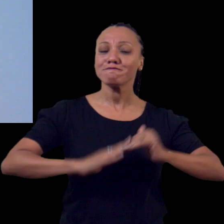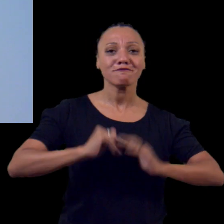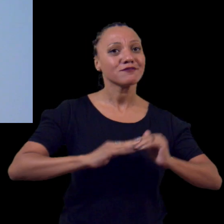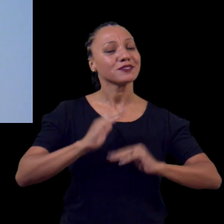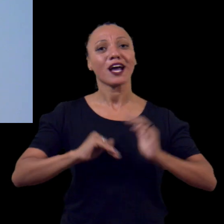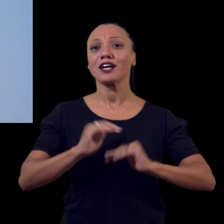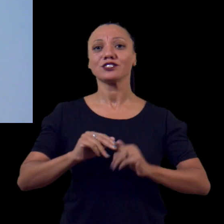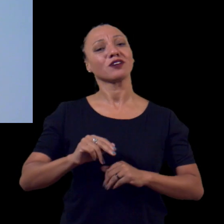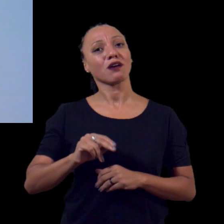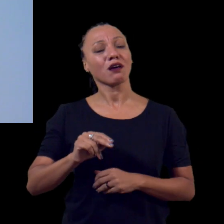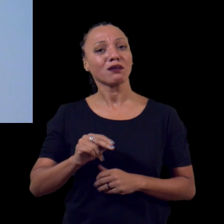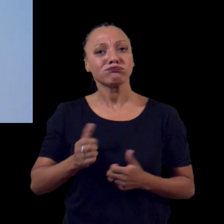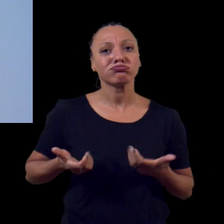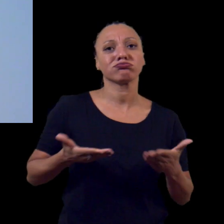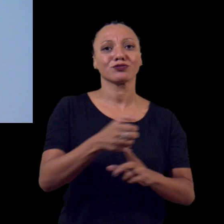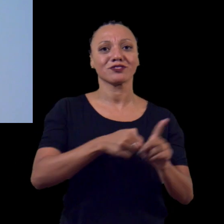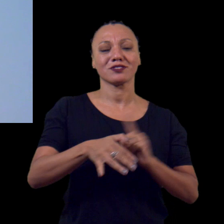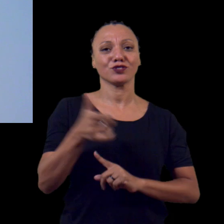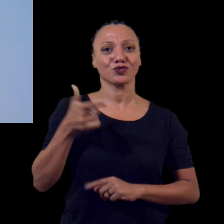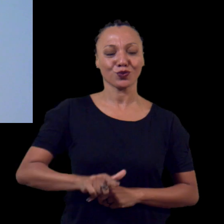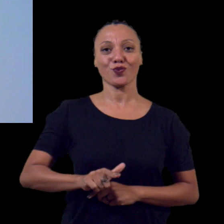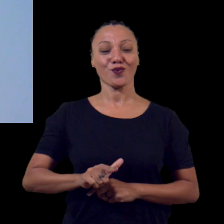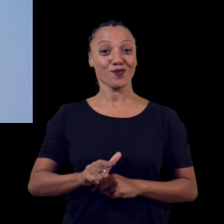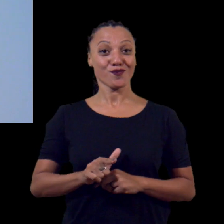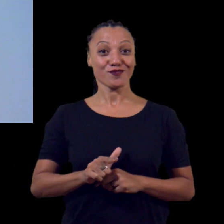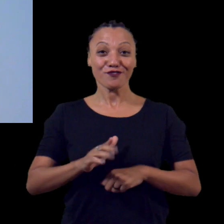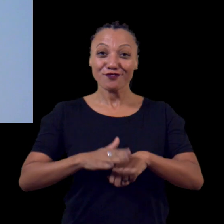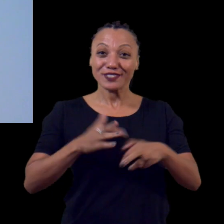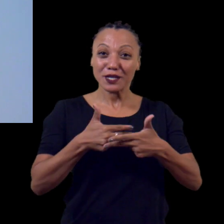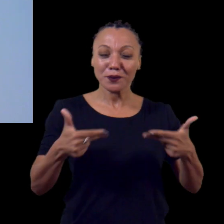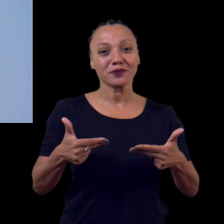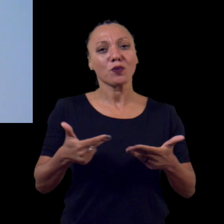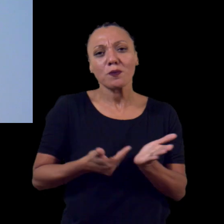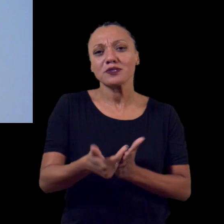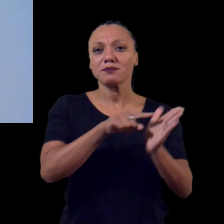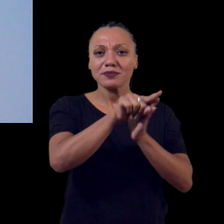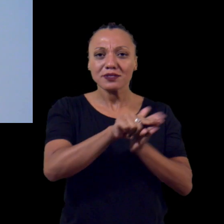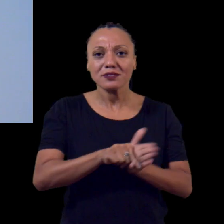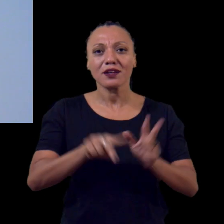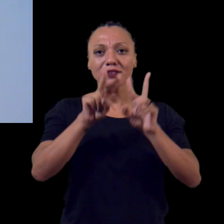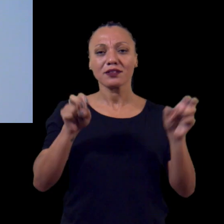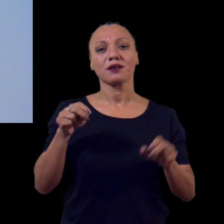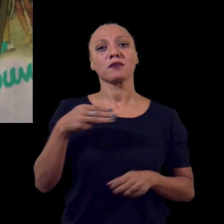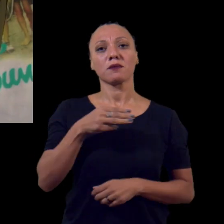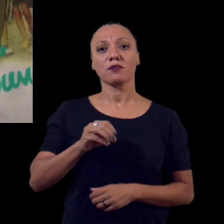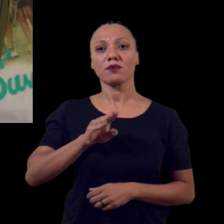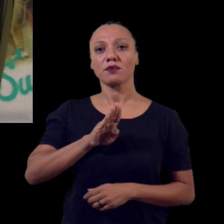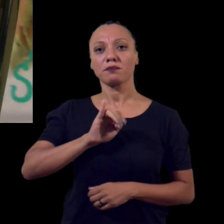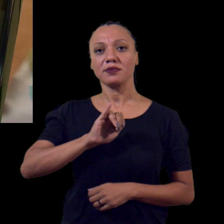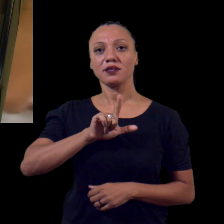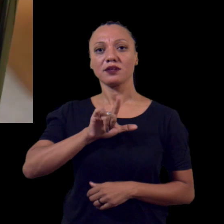pesquisar bastante sobre mobilidade urbana, tema que me fascinava há alguns anos pela experiência que tive morando em Barcelona.